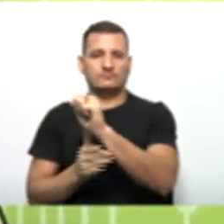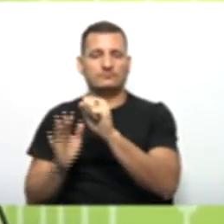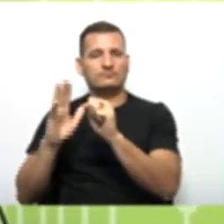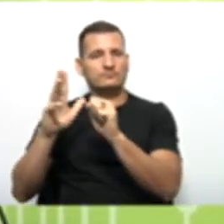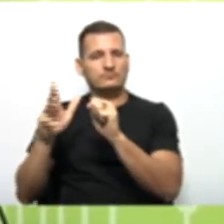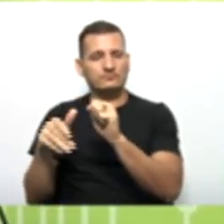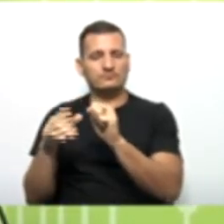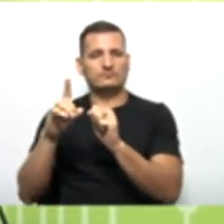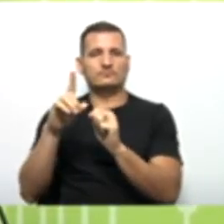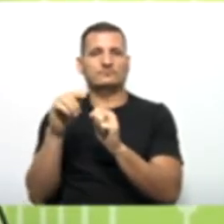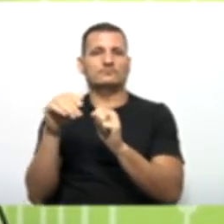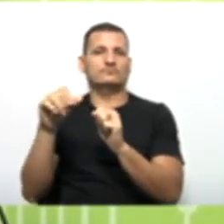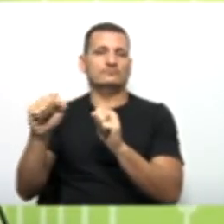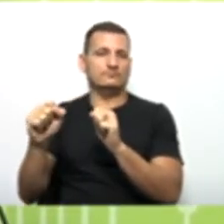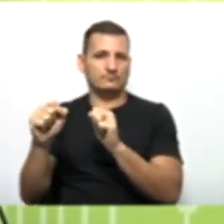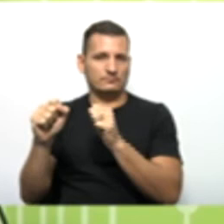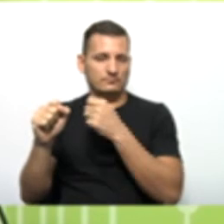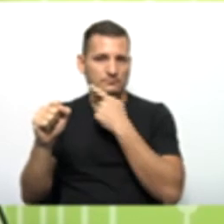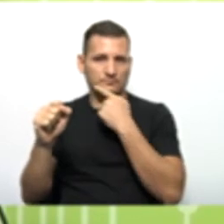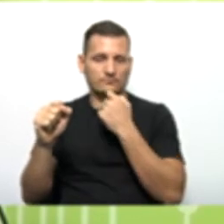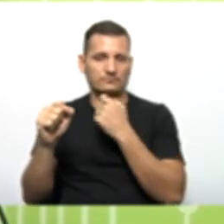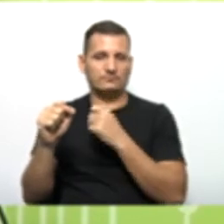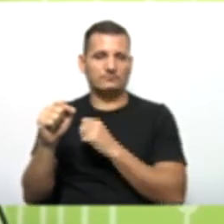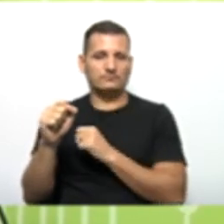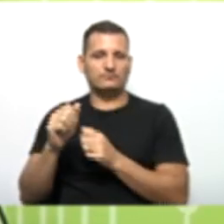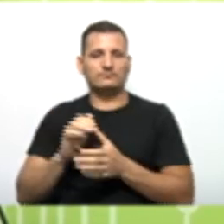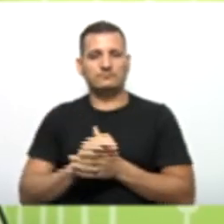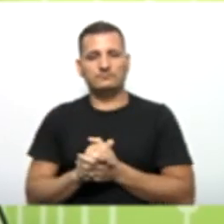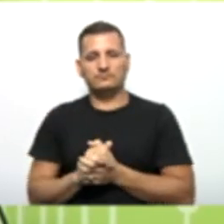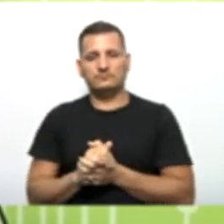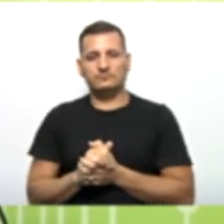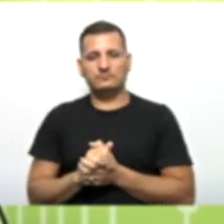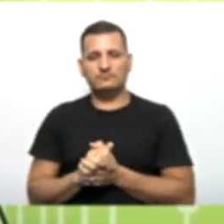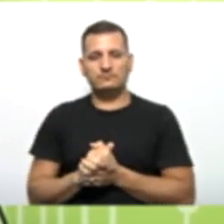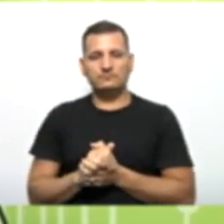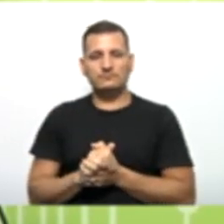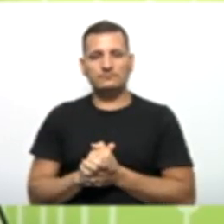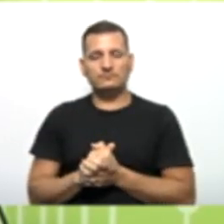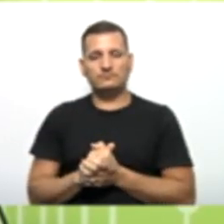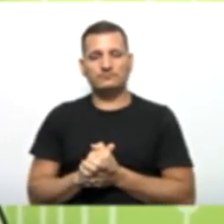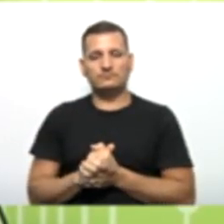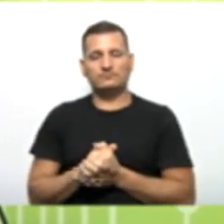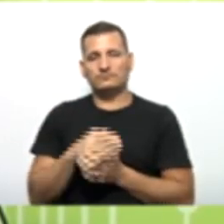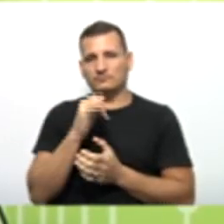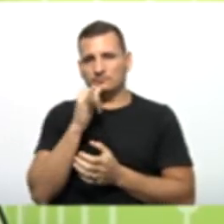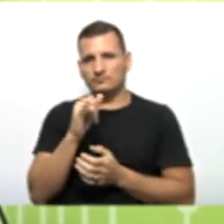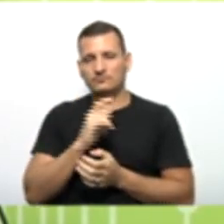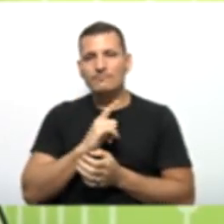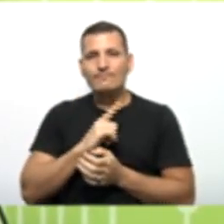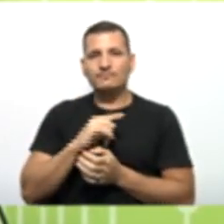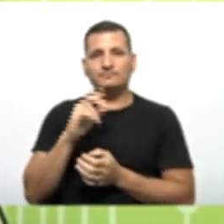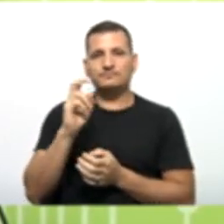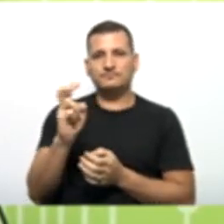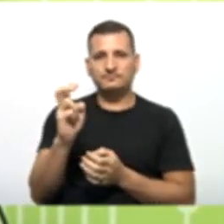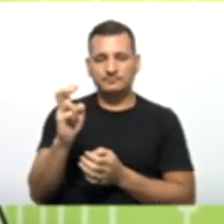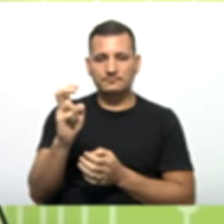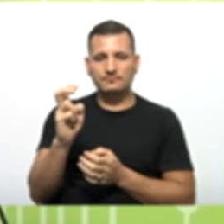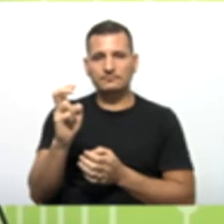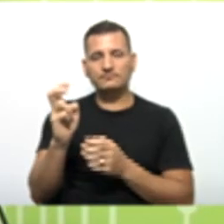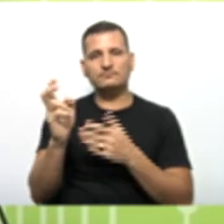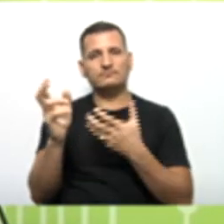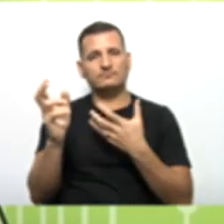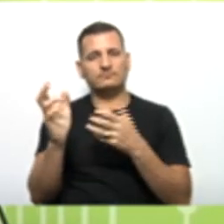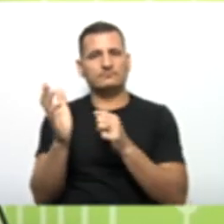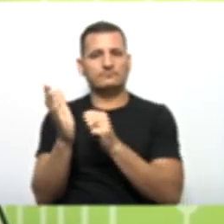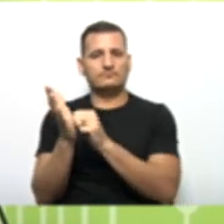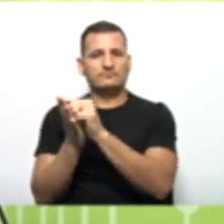que estão dentro desse registro certo se eu tenho cinco registros e eu quero apagar